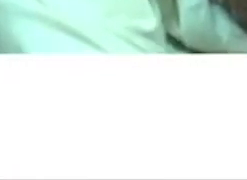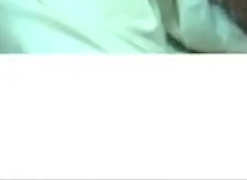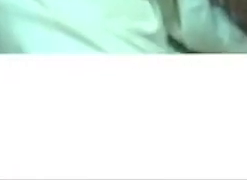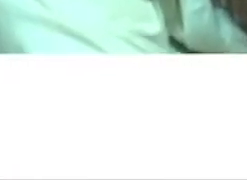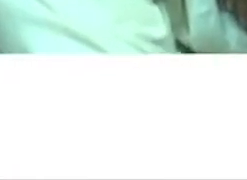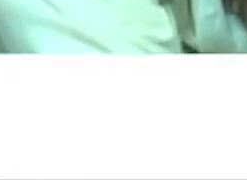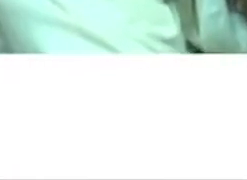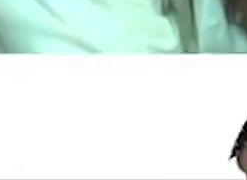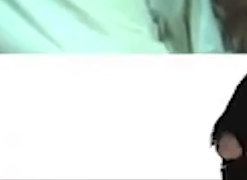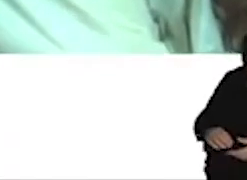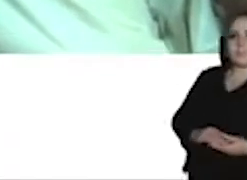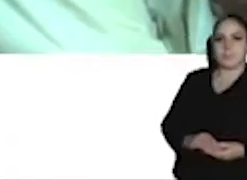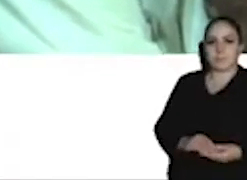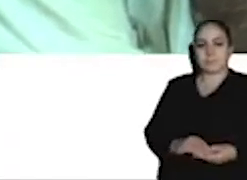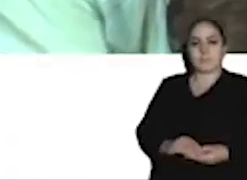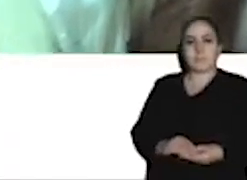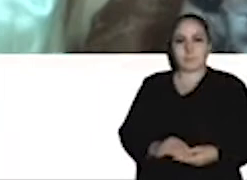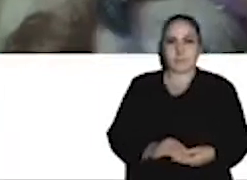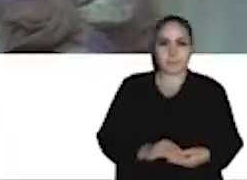Você compreende?